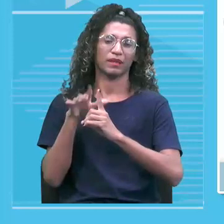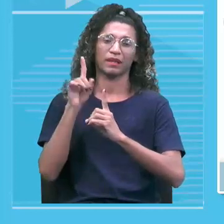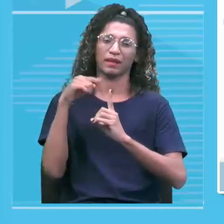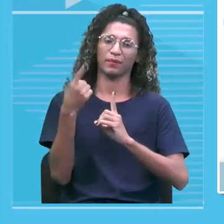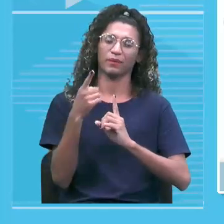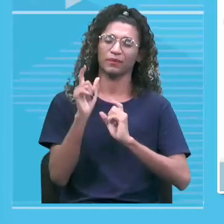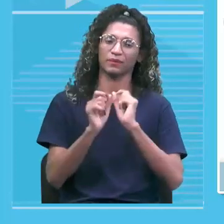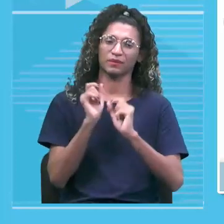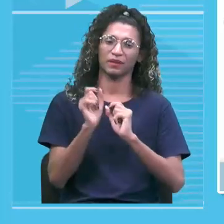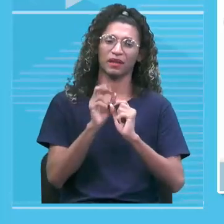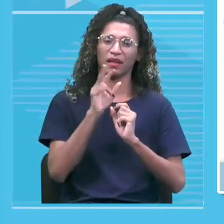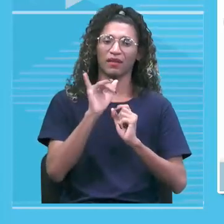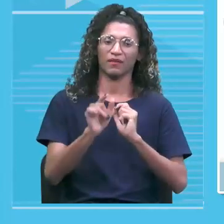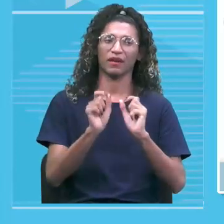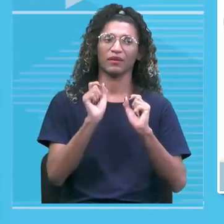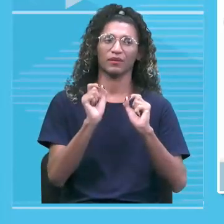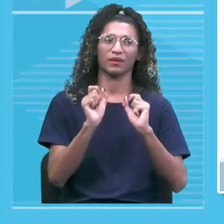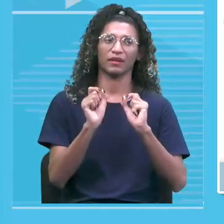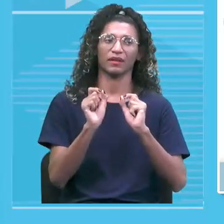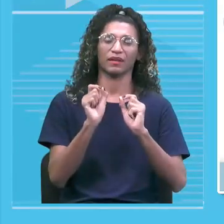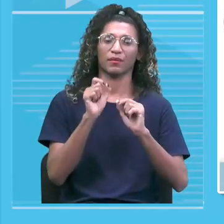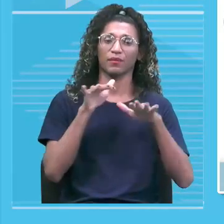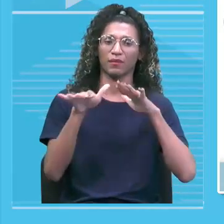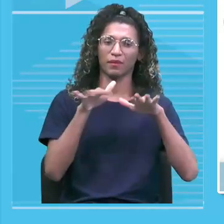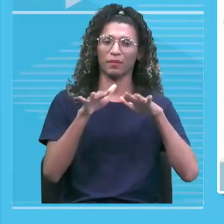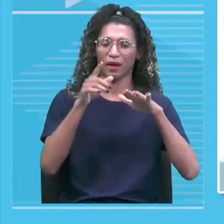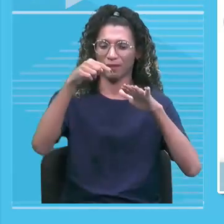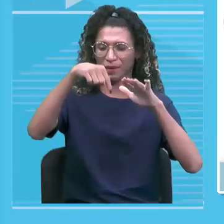ela vai vibrar para baixo